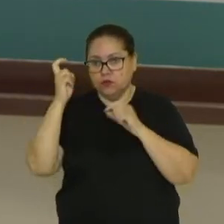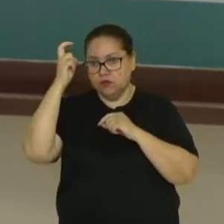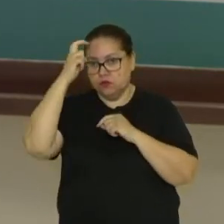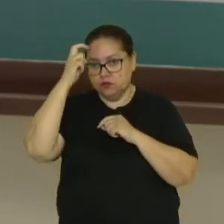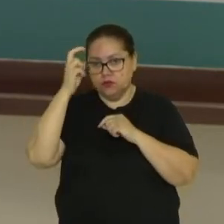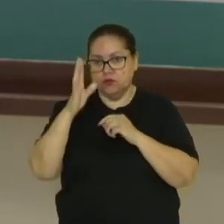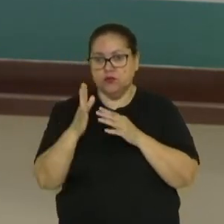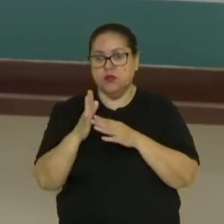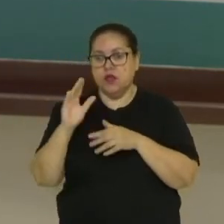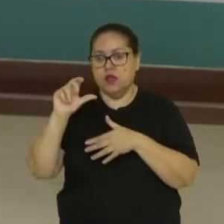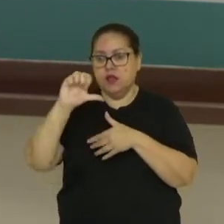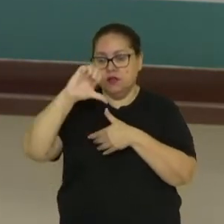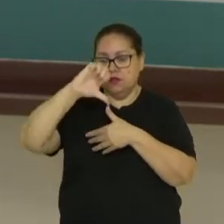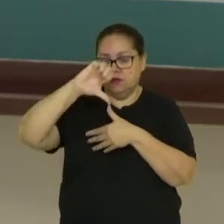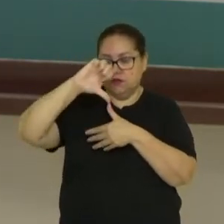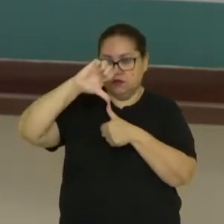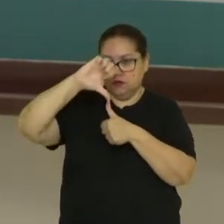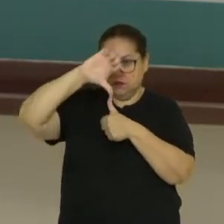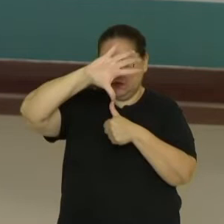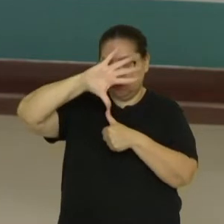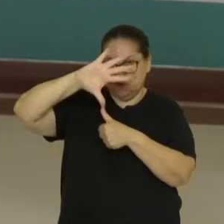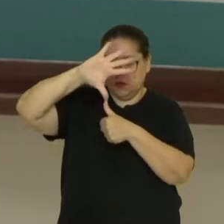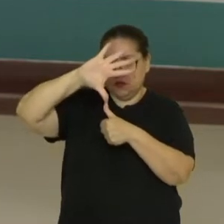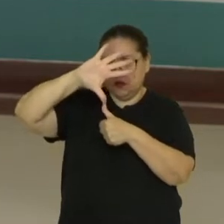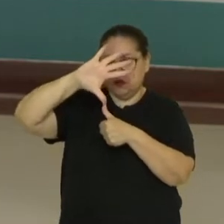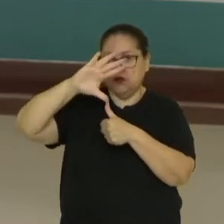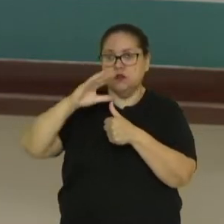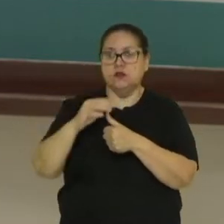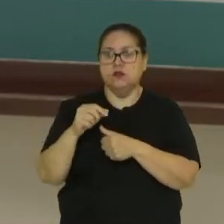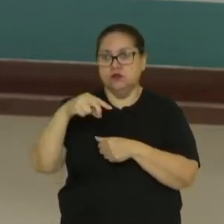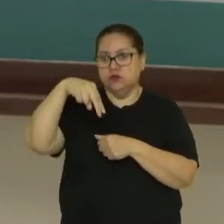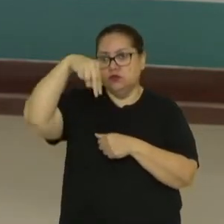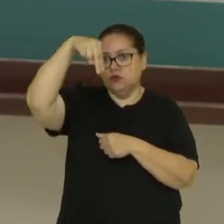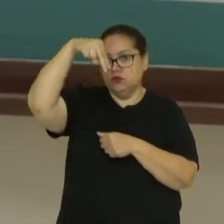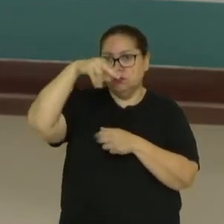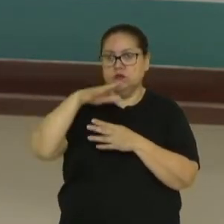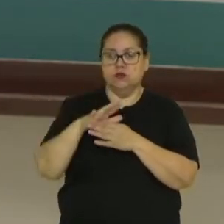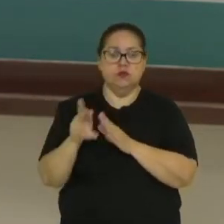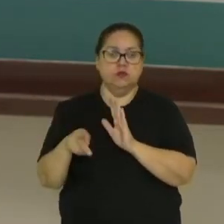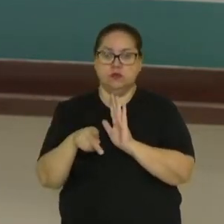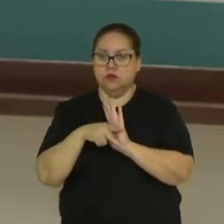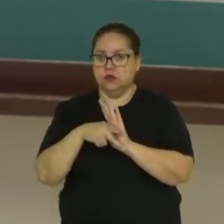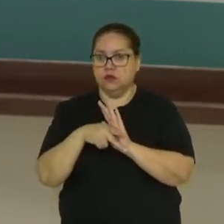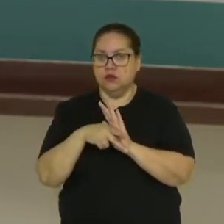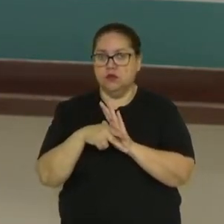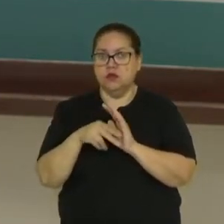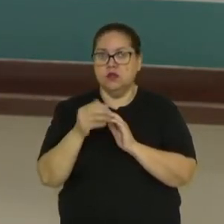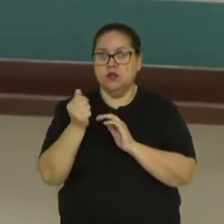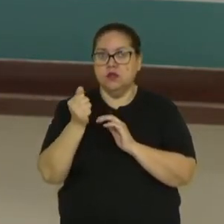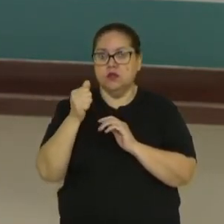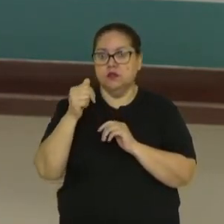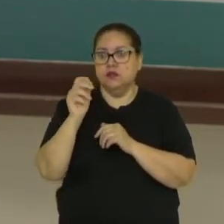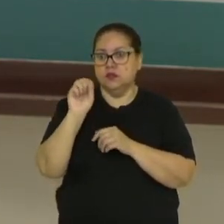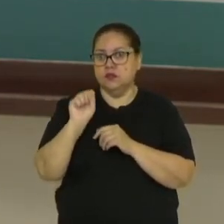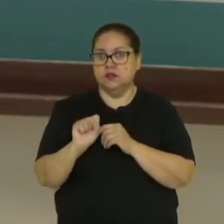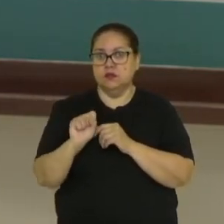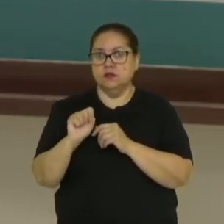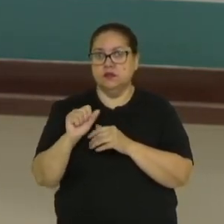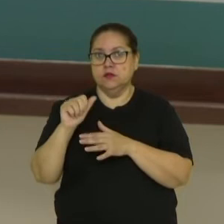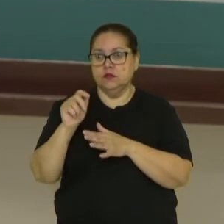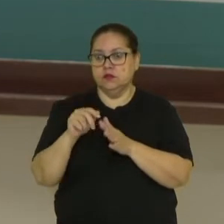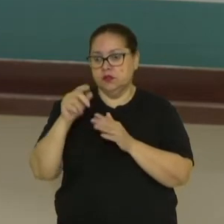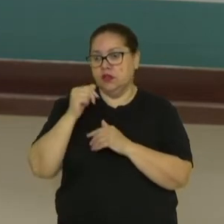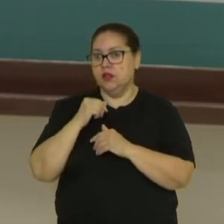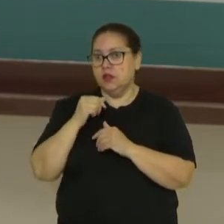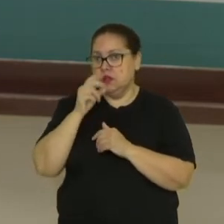América melhor dizendo, a América do Norte, né? Ela não pertence à América anglo-saxônica, e sim, ao que está em